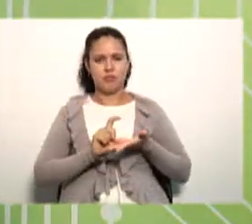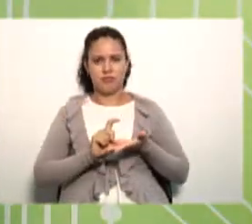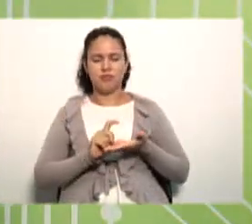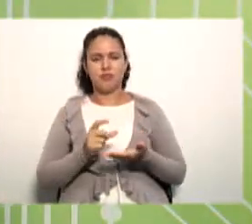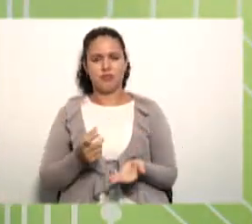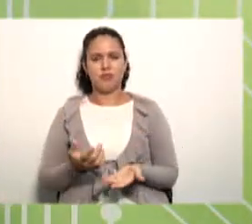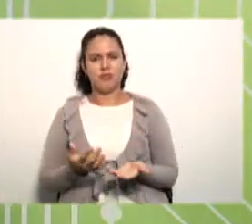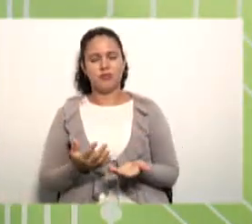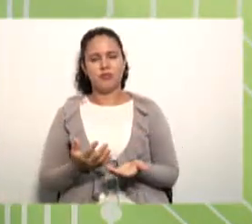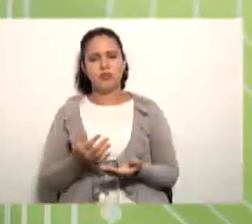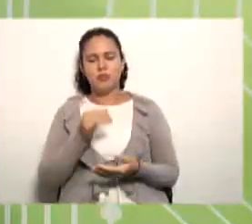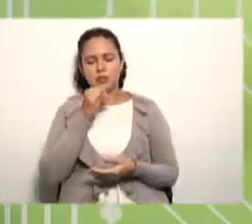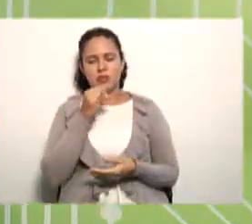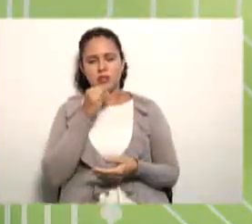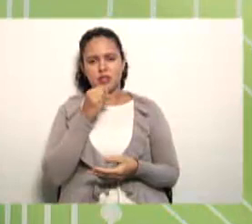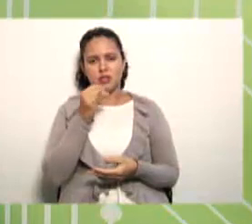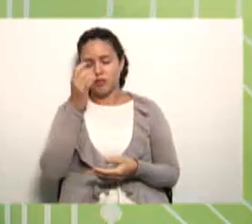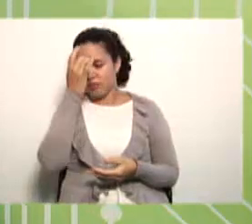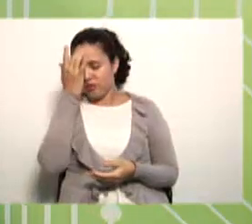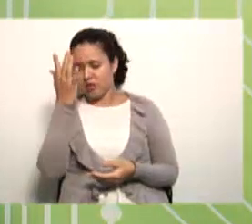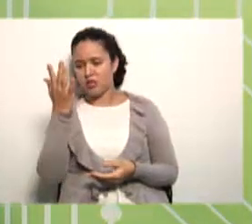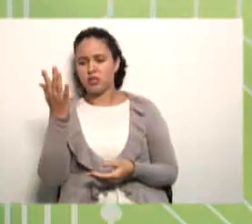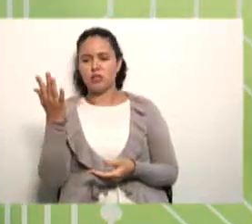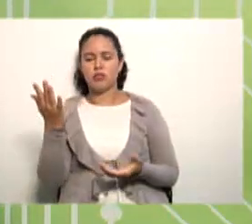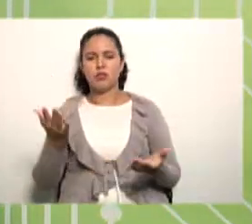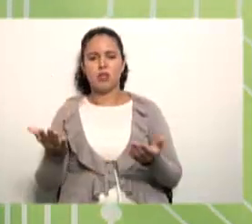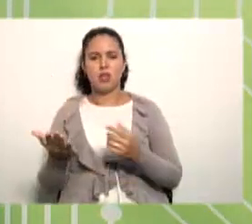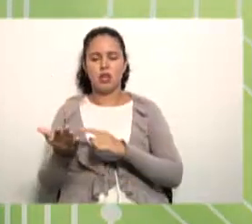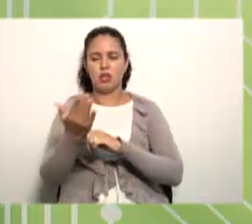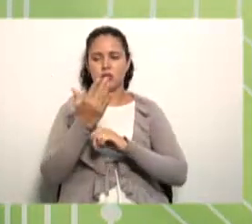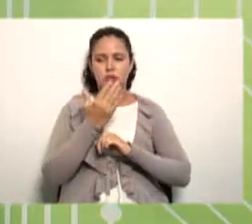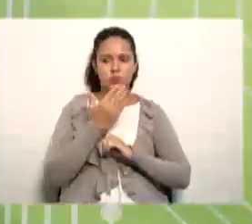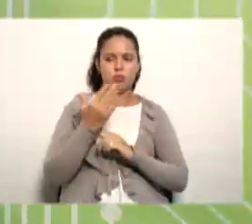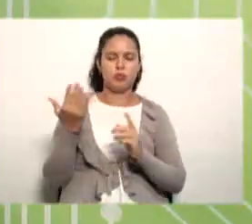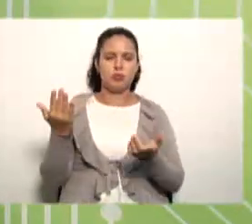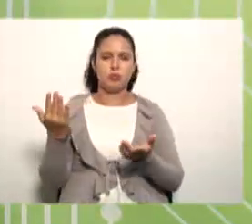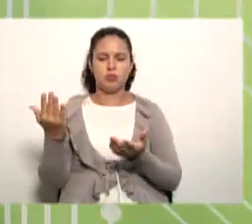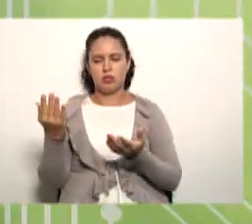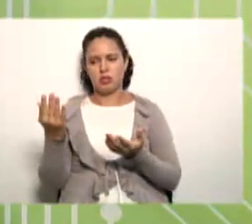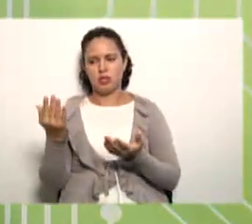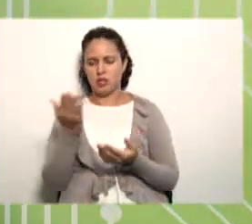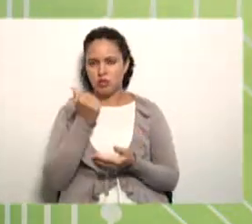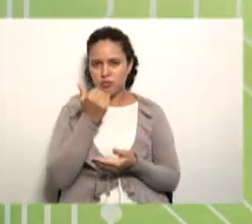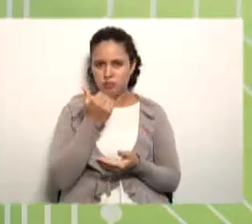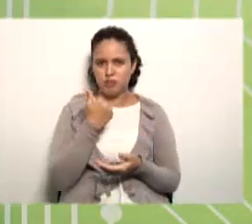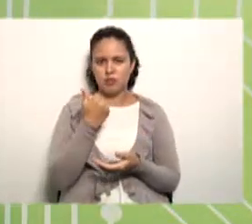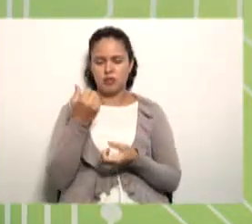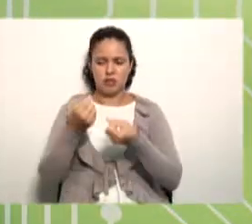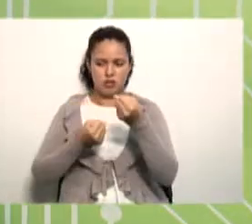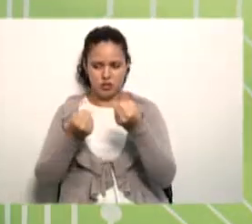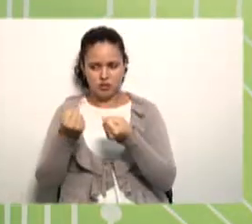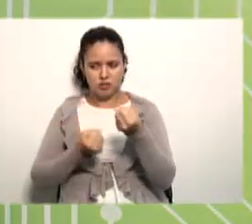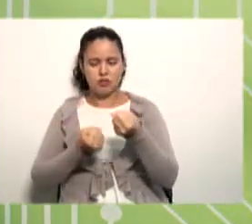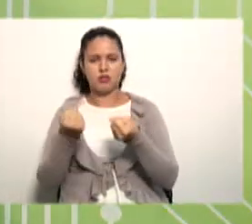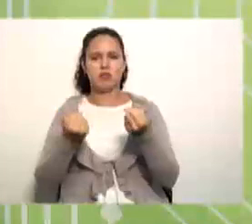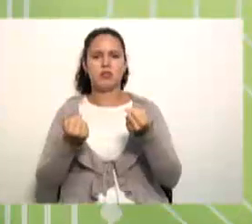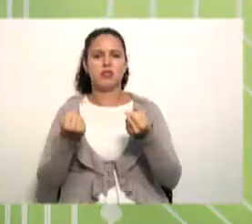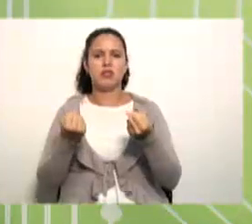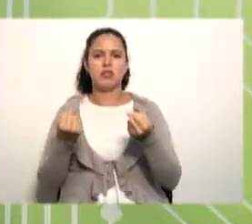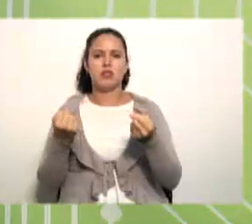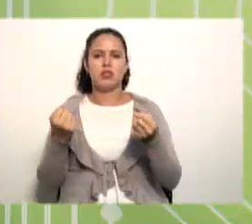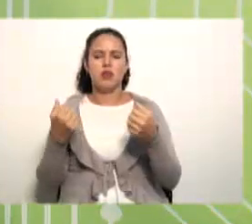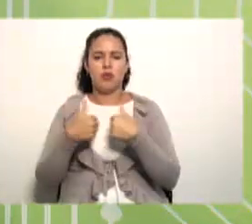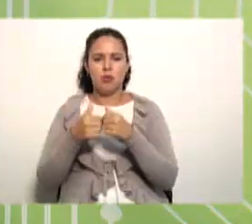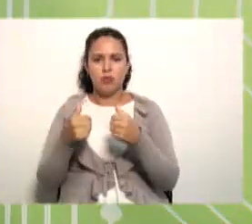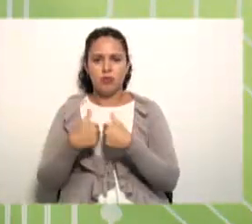programa, conseguir uma assistência social, conseguir uma ajuda, as pessoas tendem a conseguir maior acesso a programas